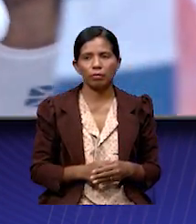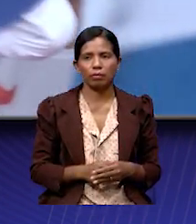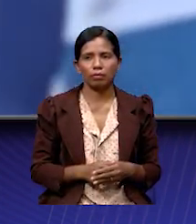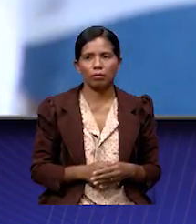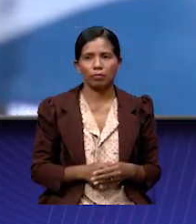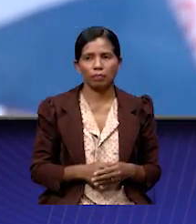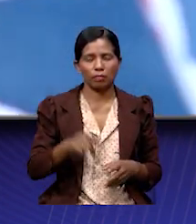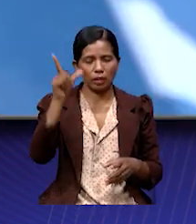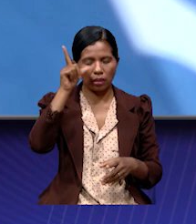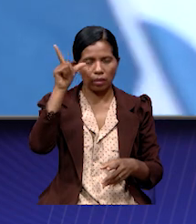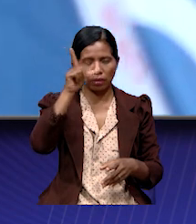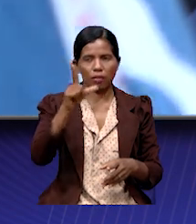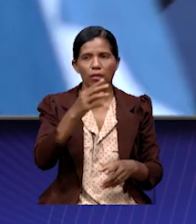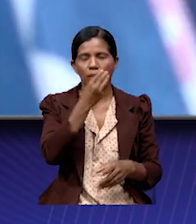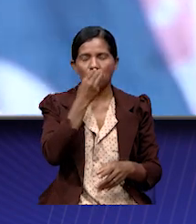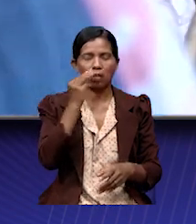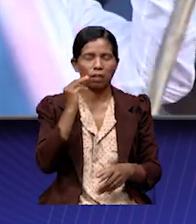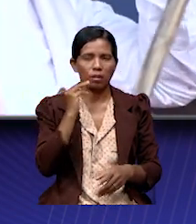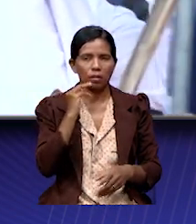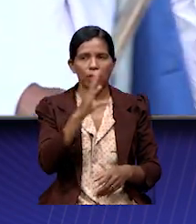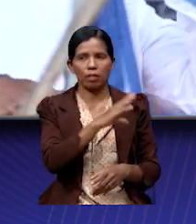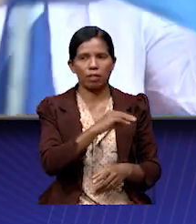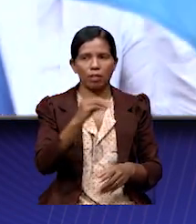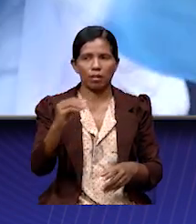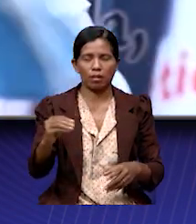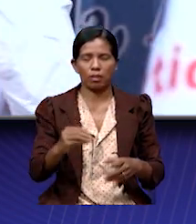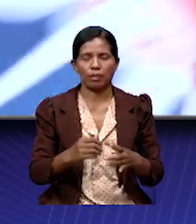Mão no olo, mão mari, o fretilinia.